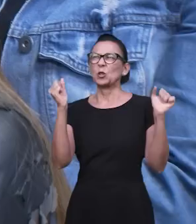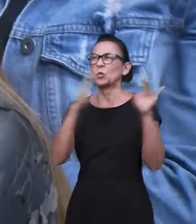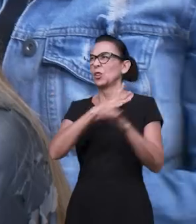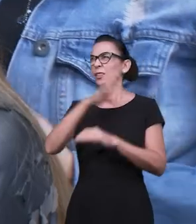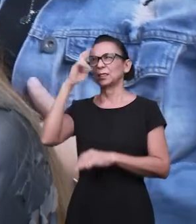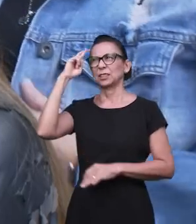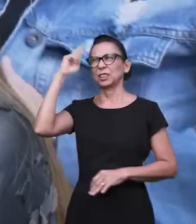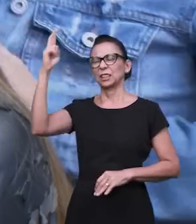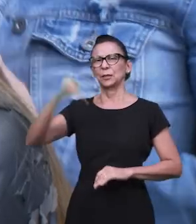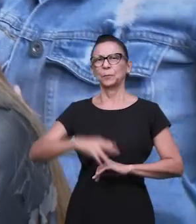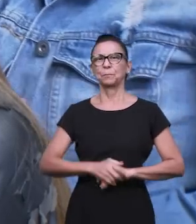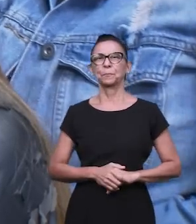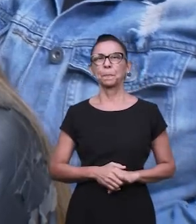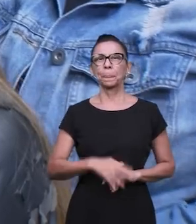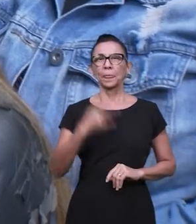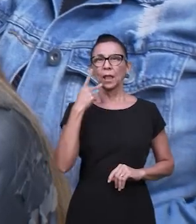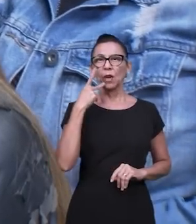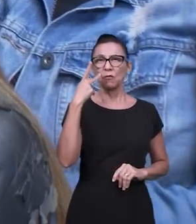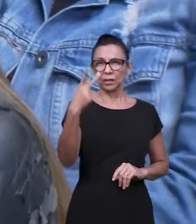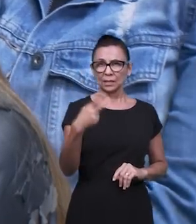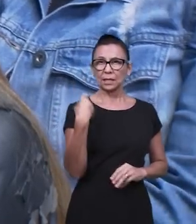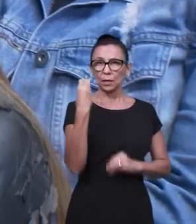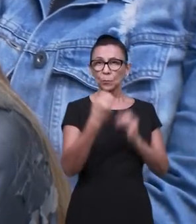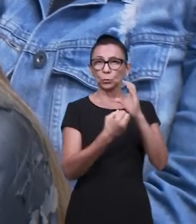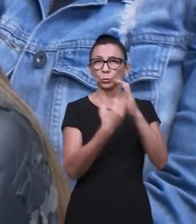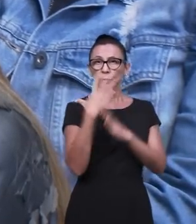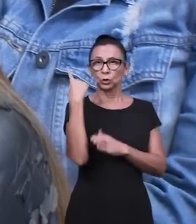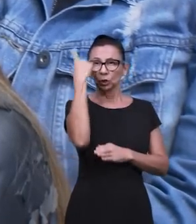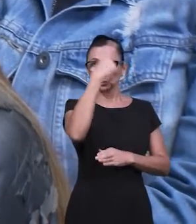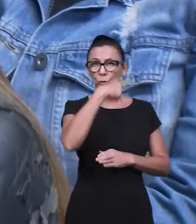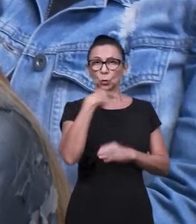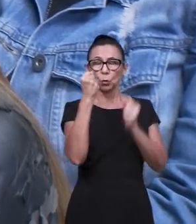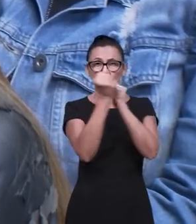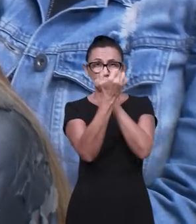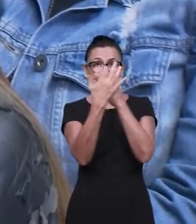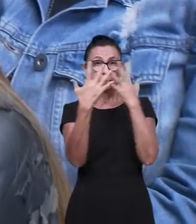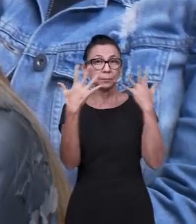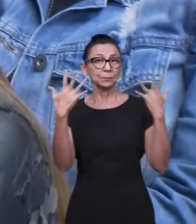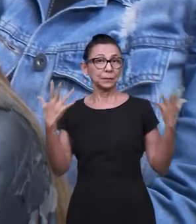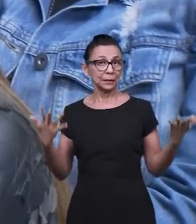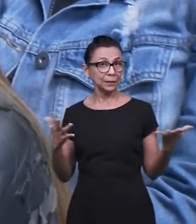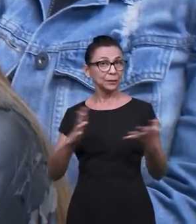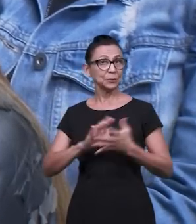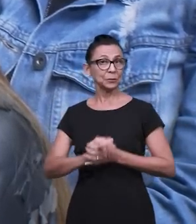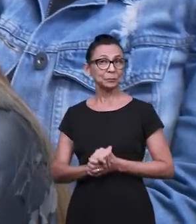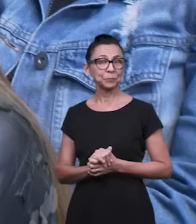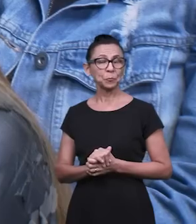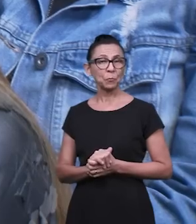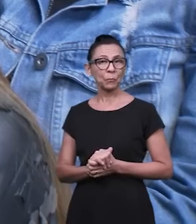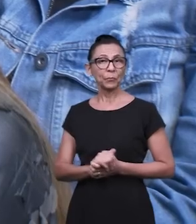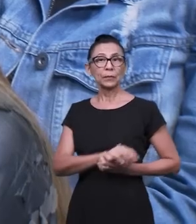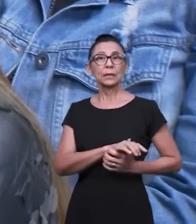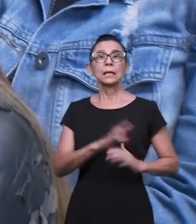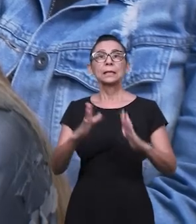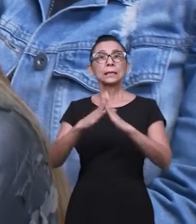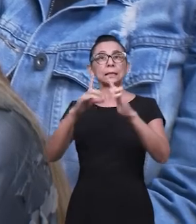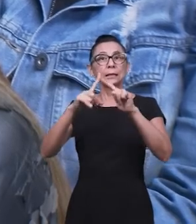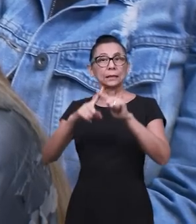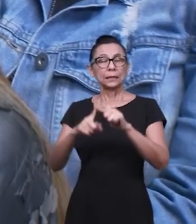querem saber de onde que surgiu esse brilho? Nós vamos ter um culto na minha igreja, meio-dia, e vocês